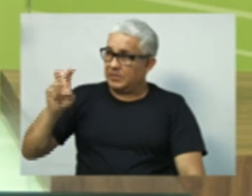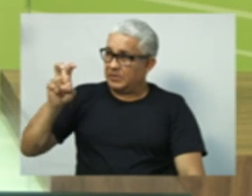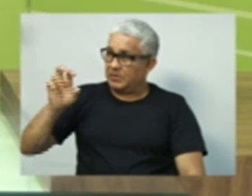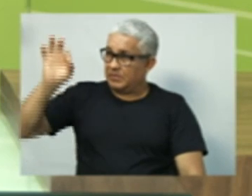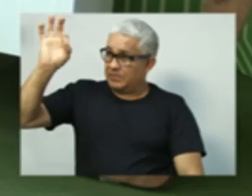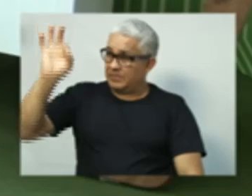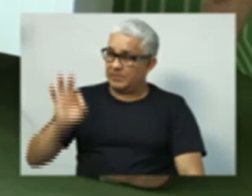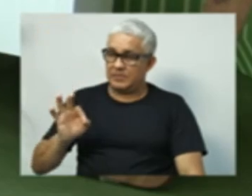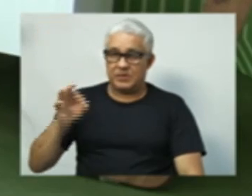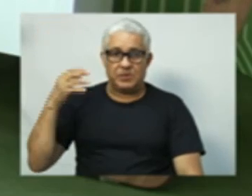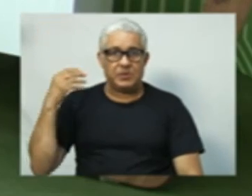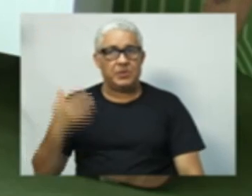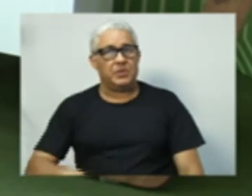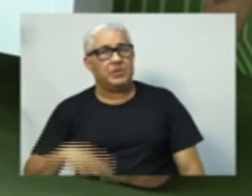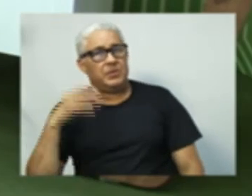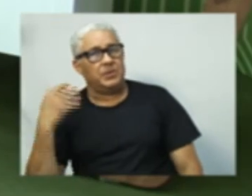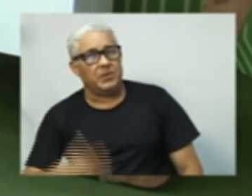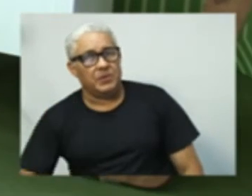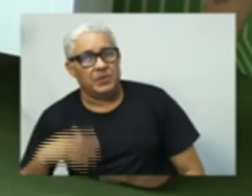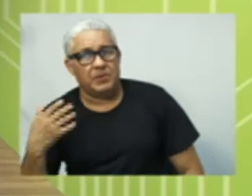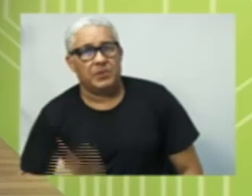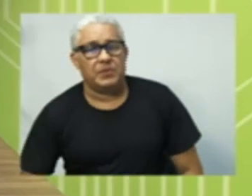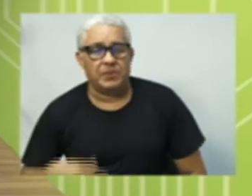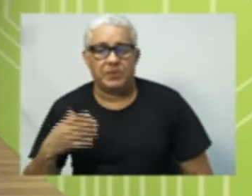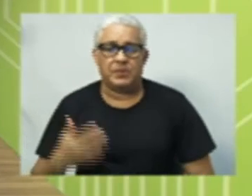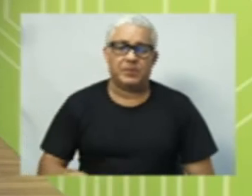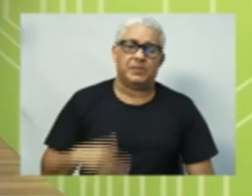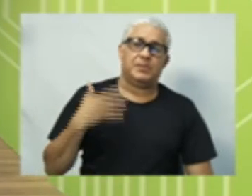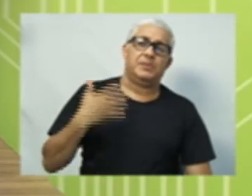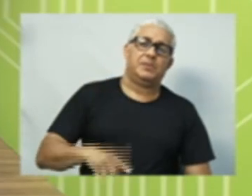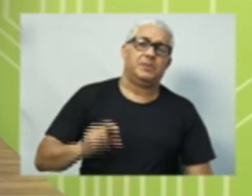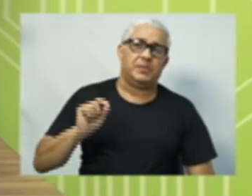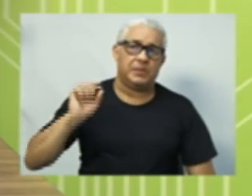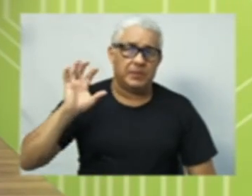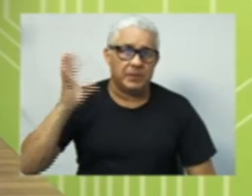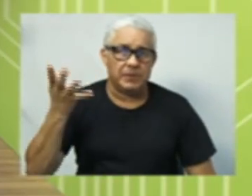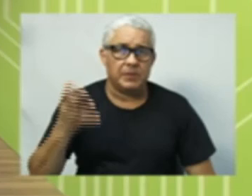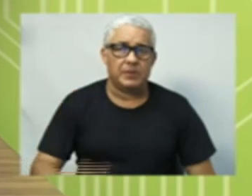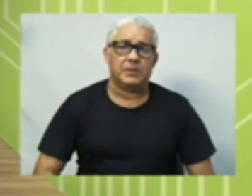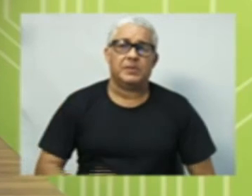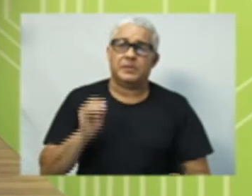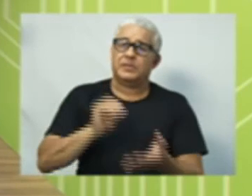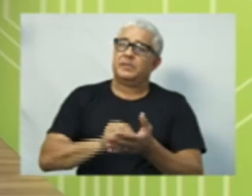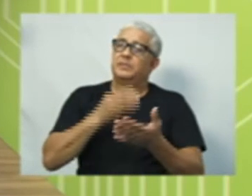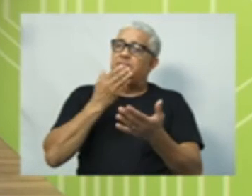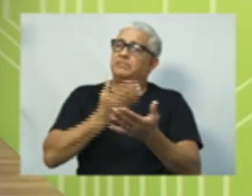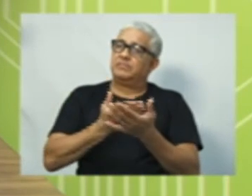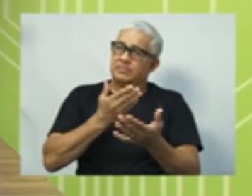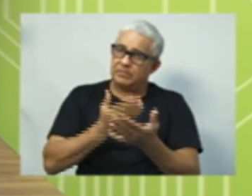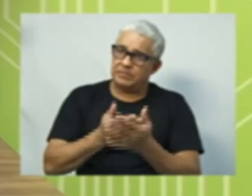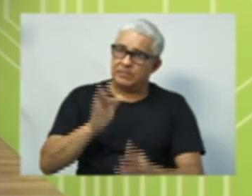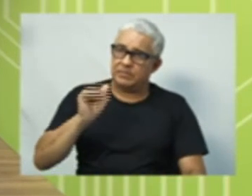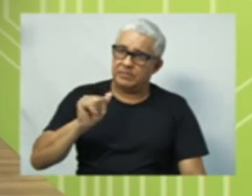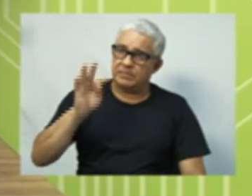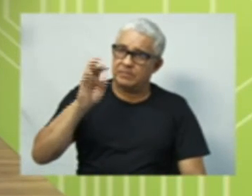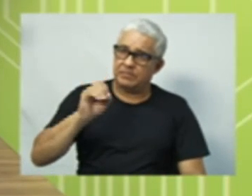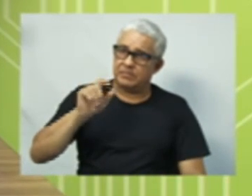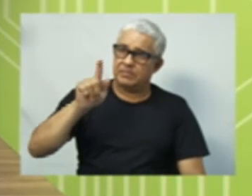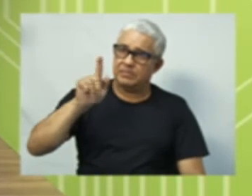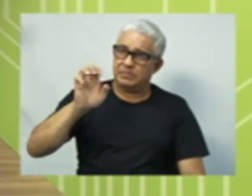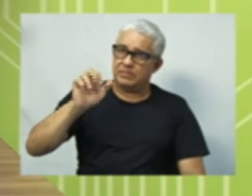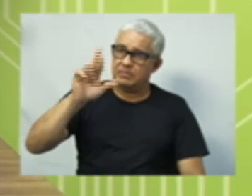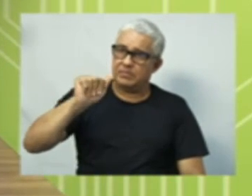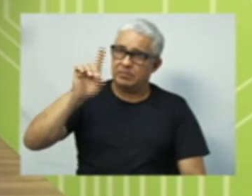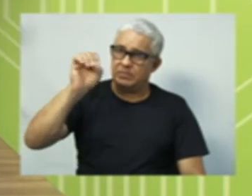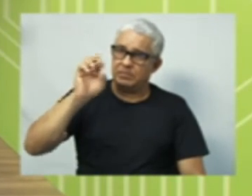17,5%. Deus do céu! Olha só o que acontece com a falta do estudo do fato gerador. O fato gerador dele